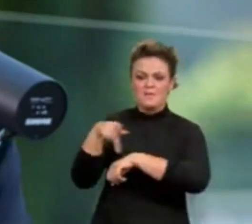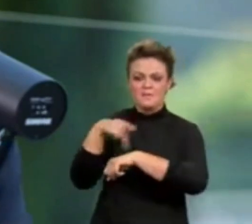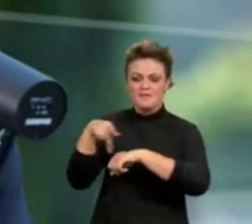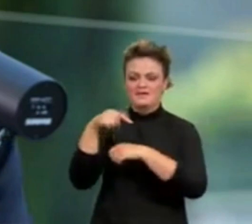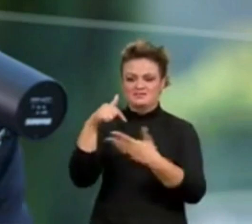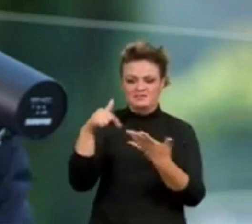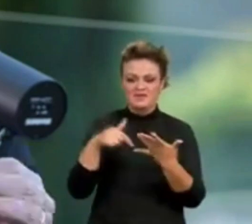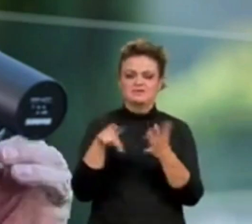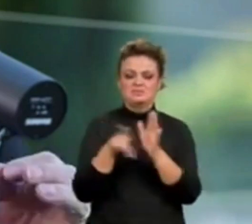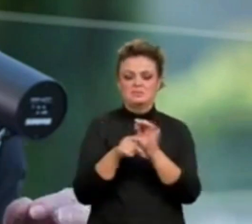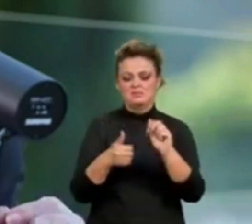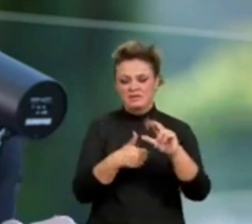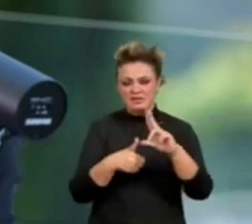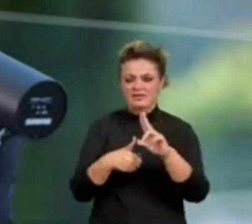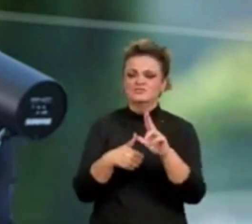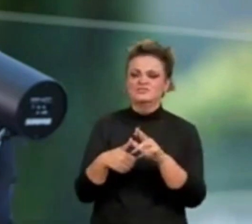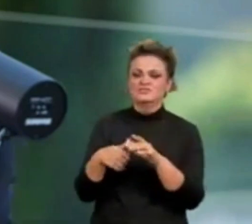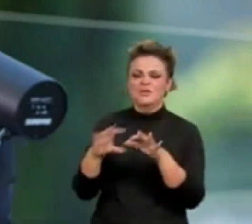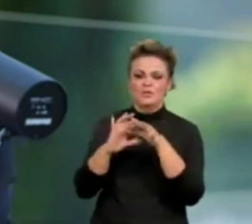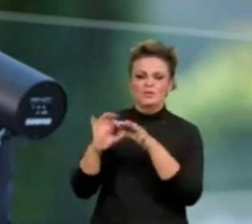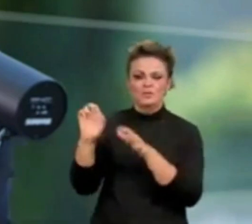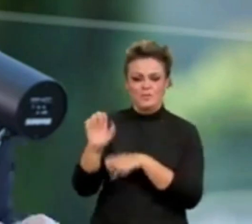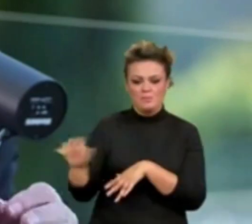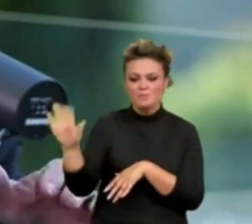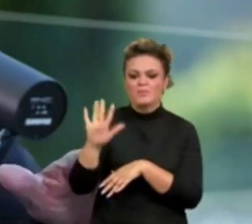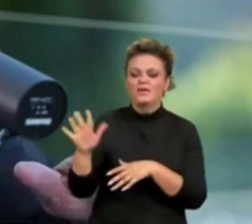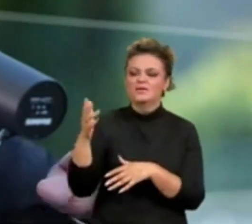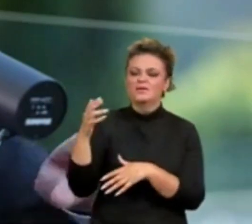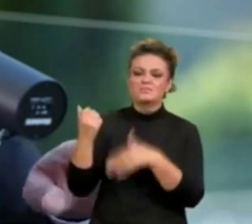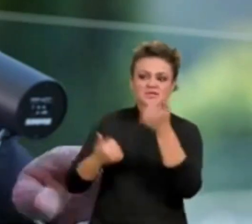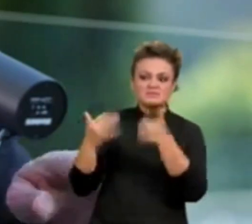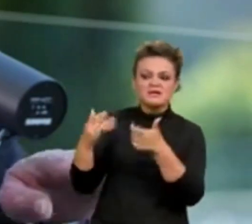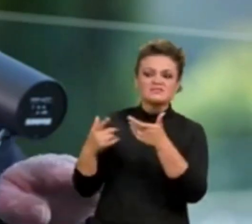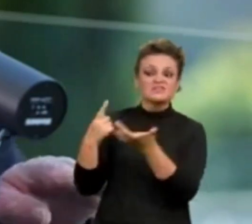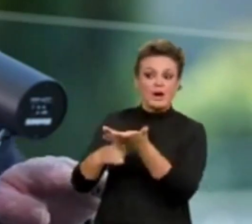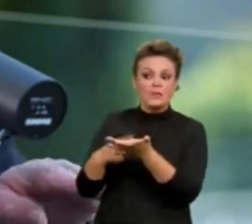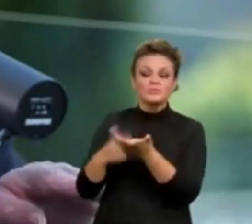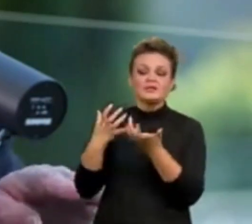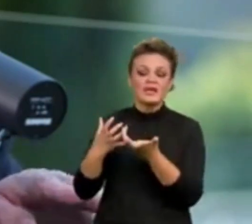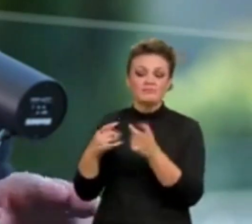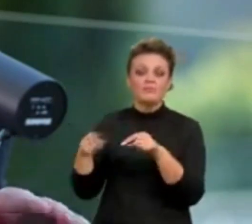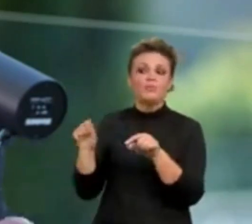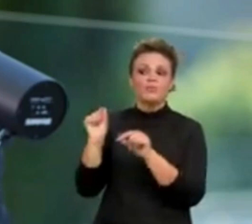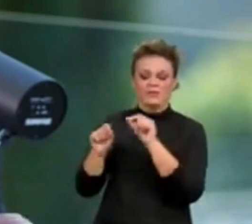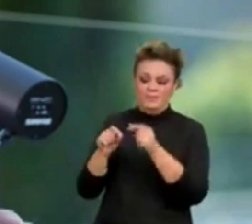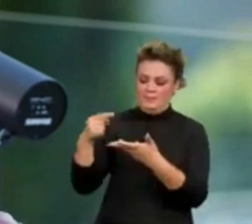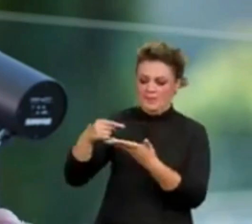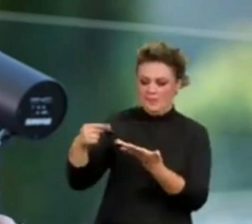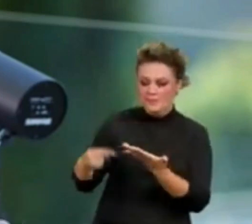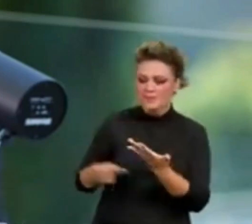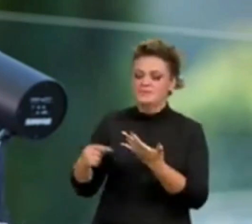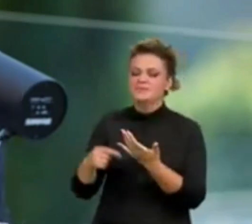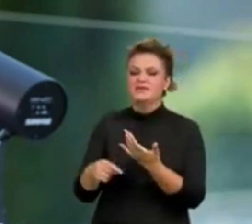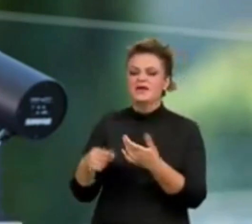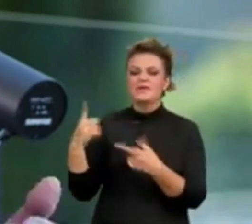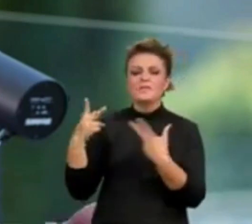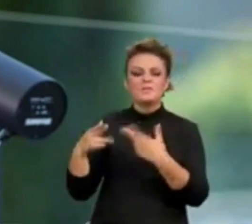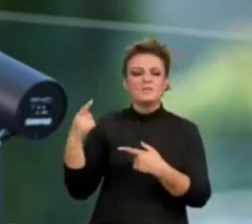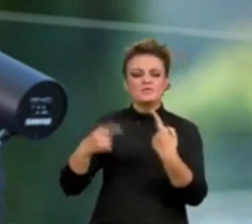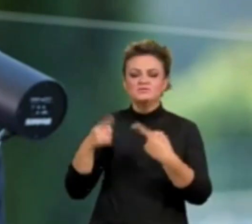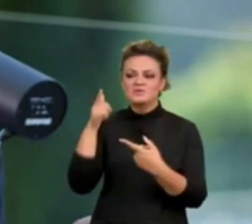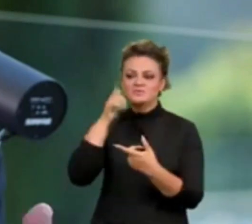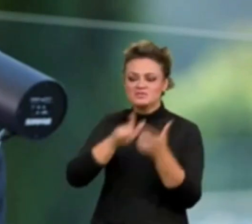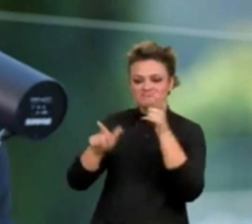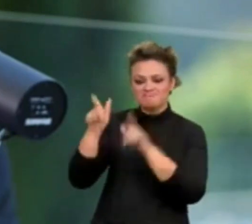resposta, o que nós queremos para consolidar um acordo. Nós queremos fazer uma política de ganha-ganha. A gente não quer fazer uma política que eles